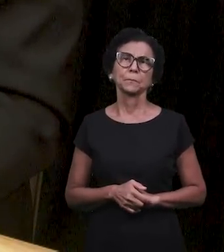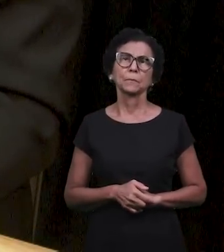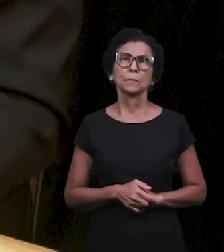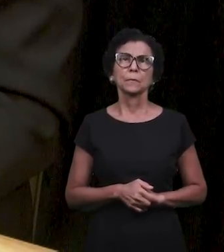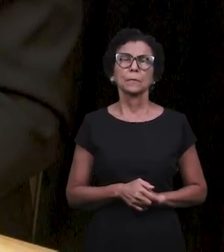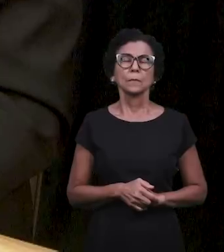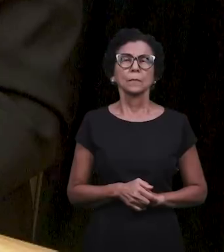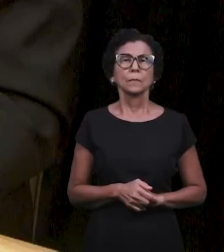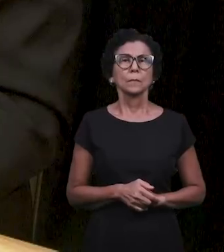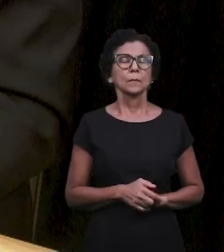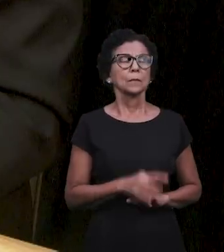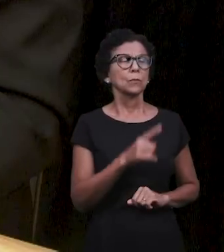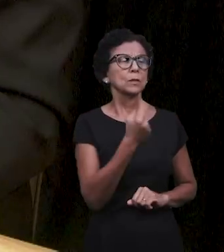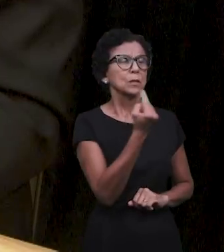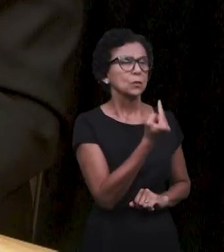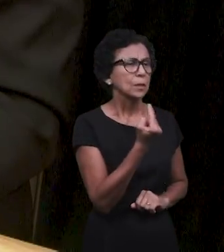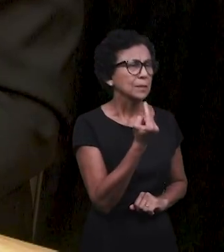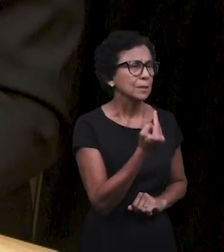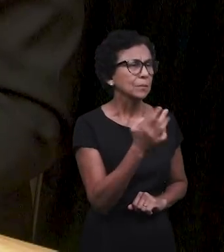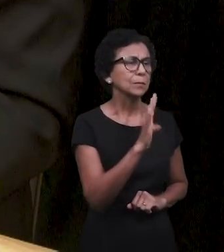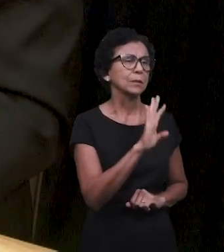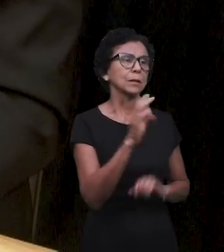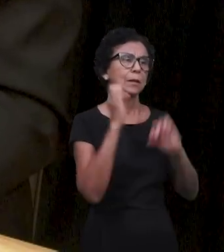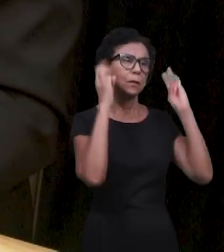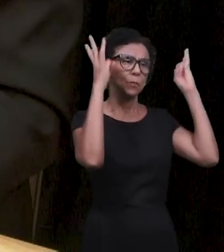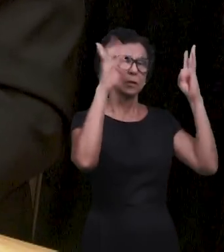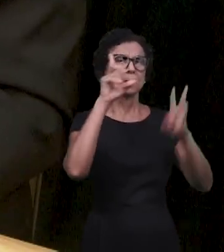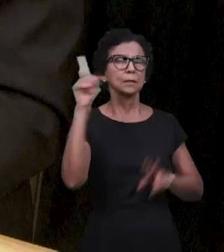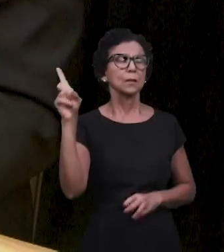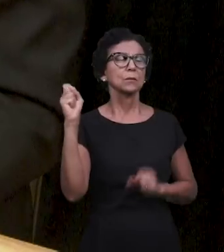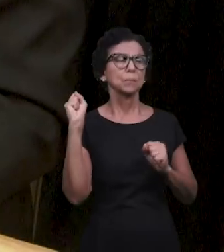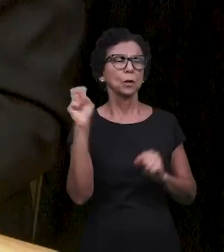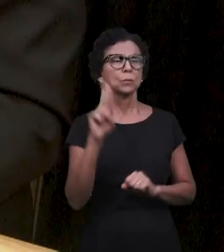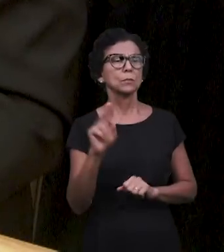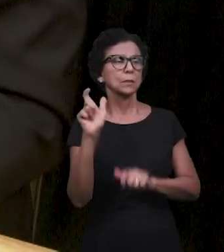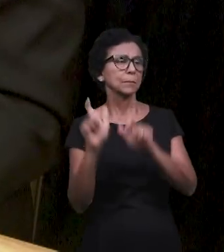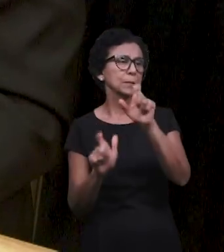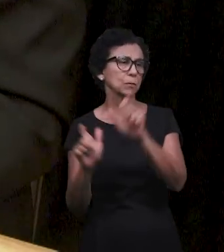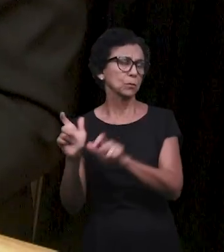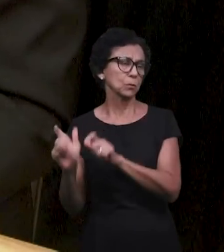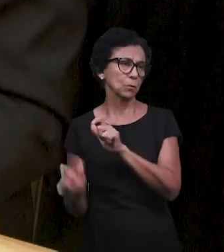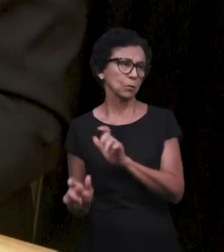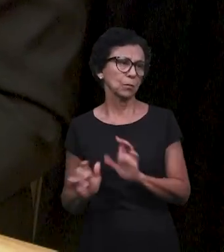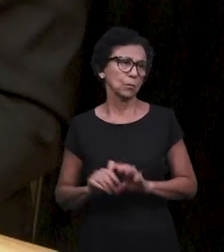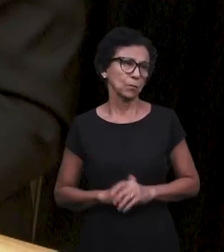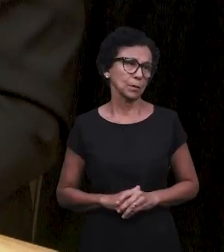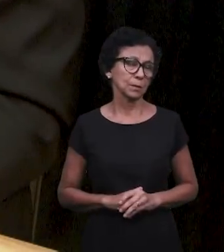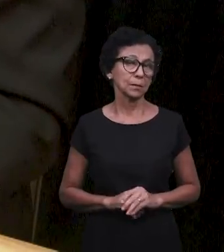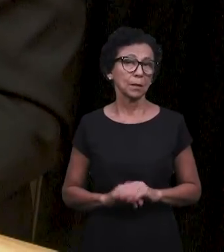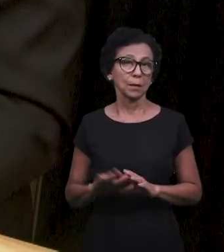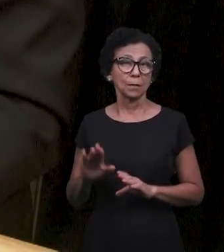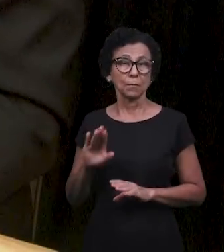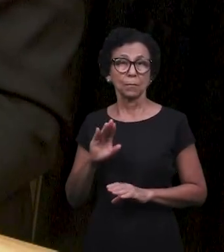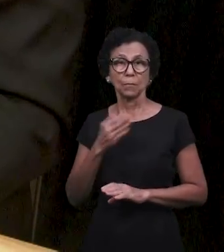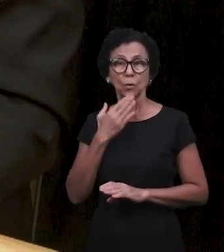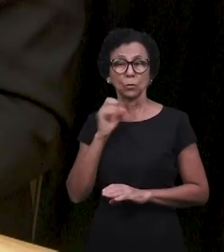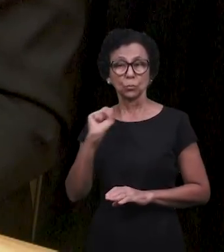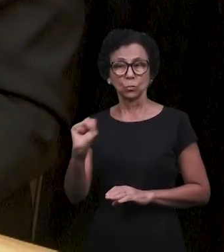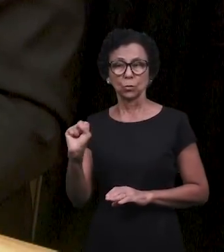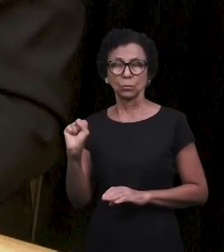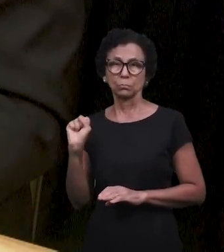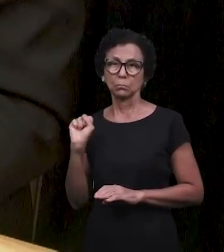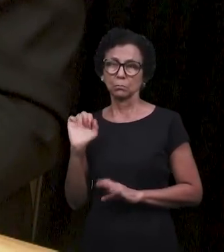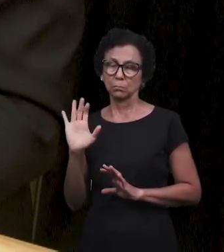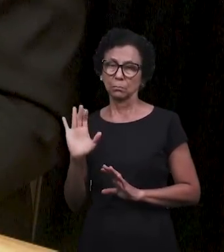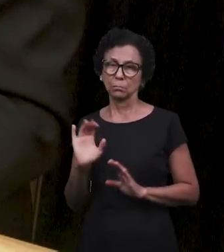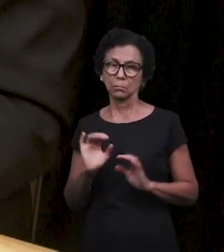vai usar a outros também, Deus pode usar a outros. Mas ele não quis prosseguir com Moisés. E às vezes nós vemos